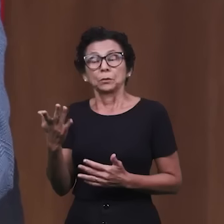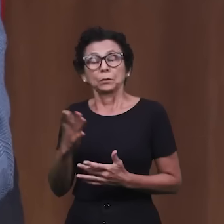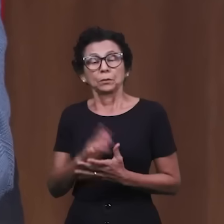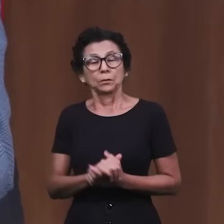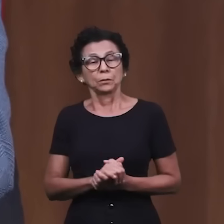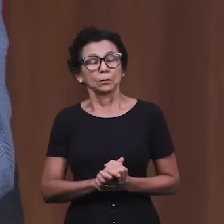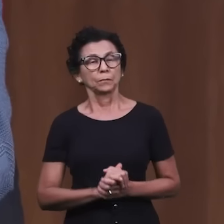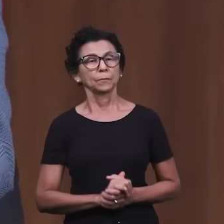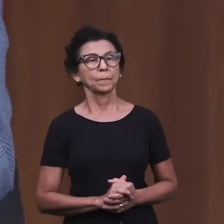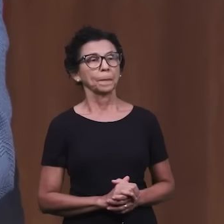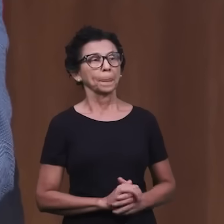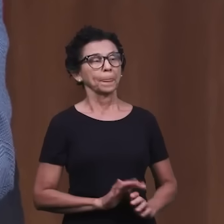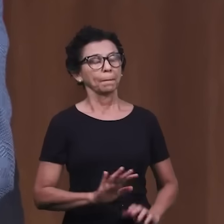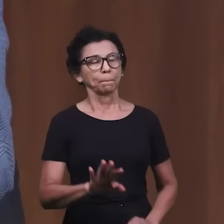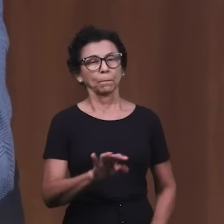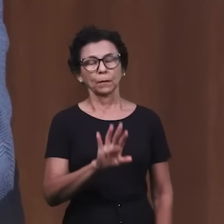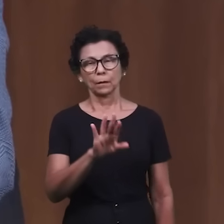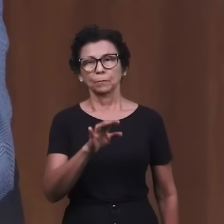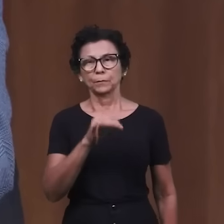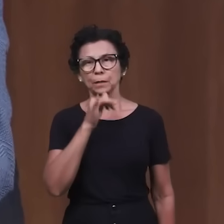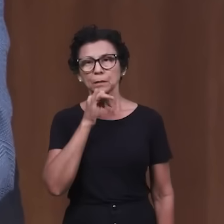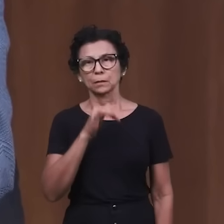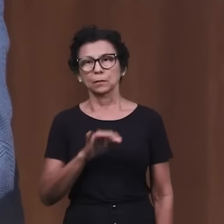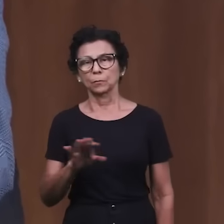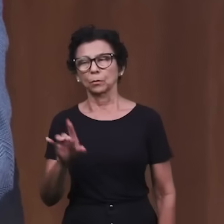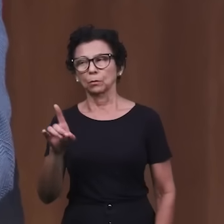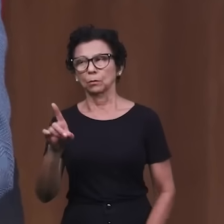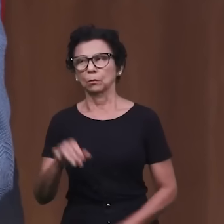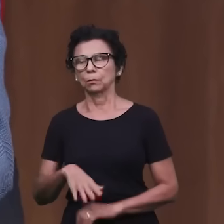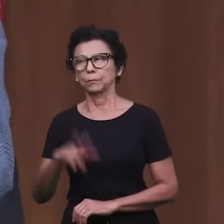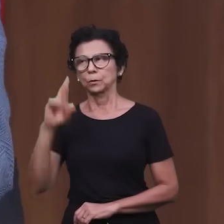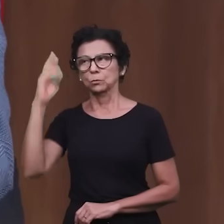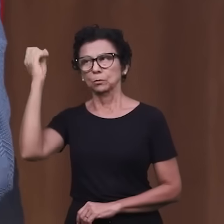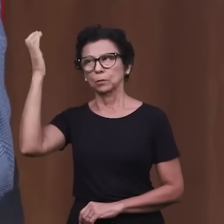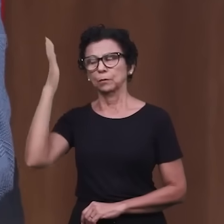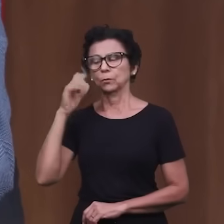uma revelação que aqui tem o senhor,